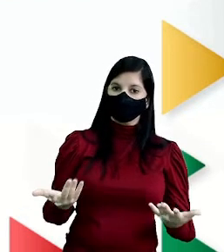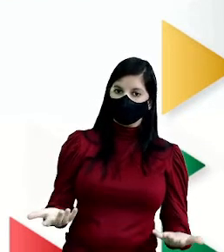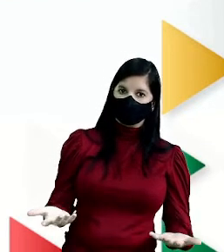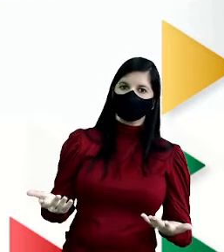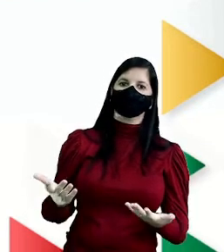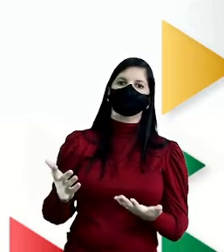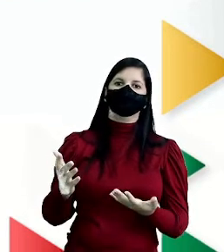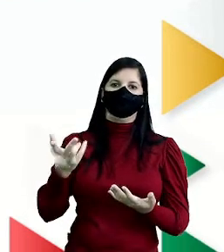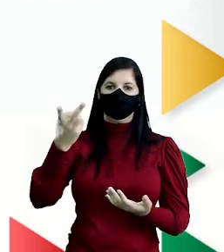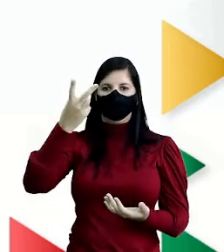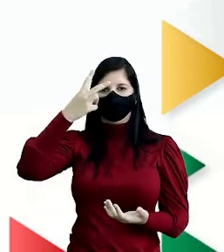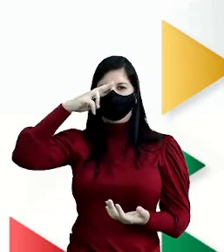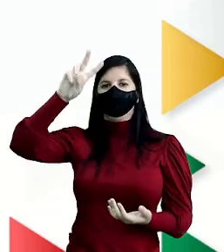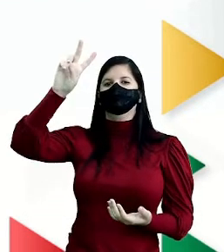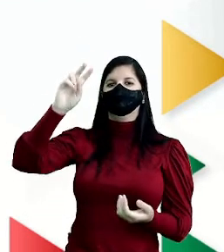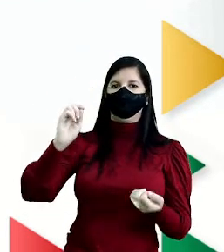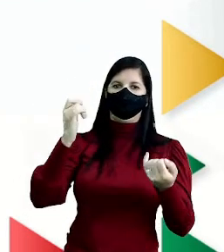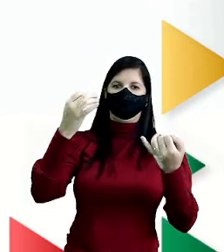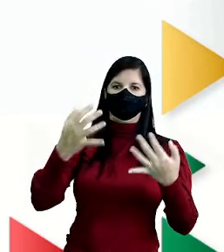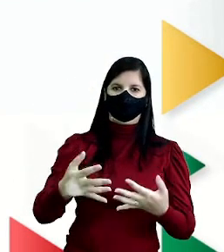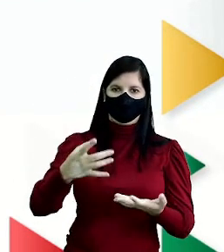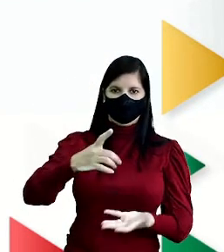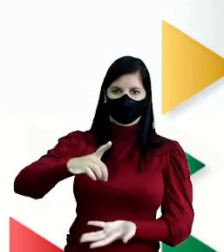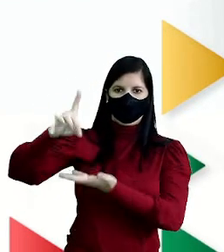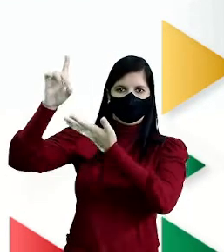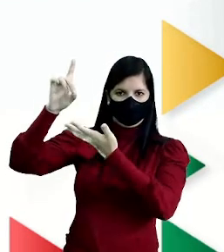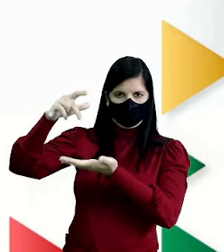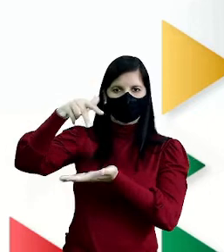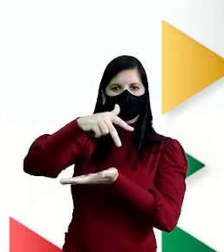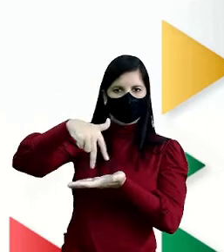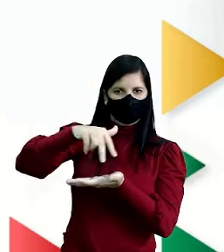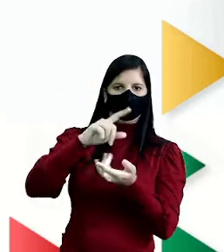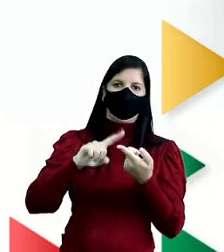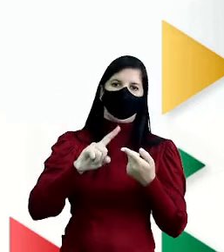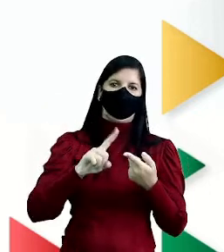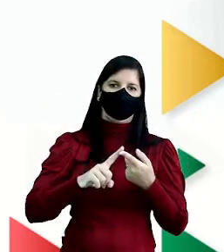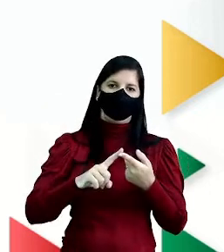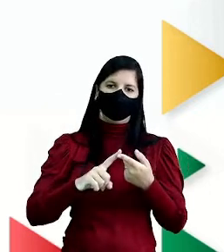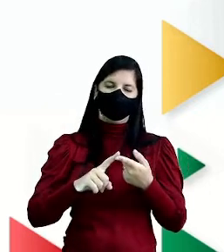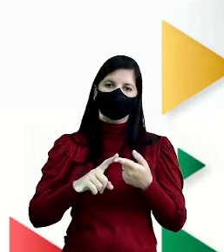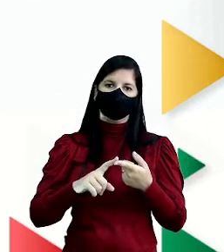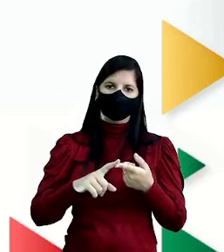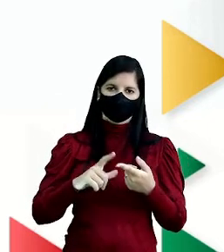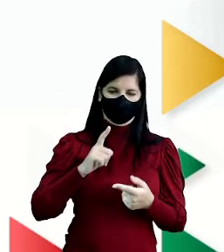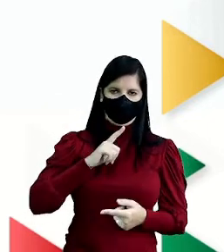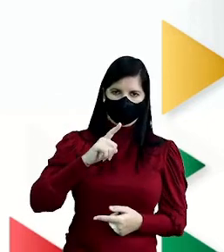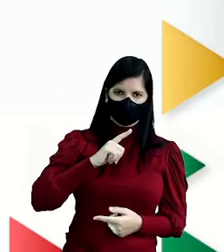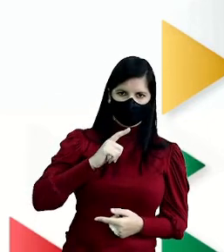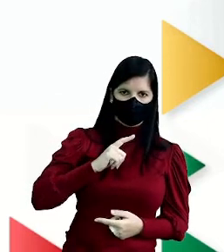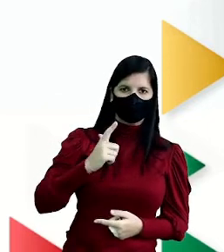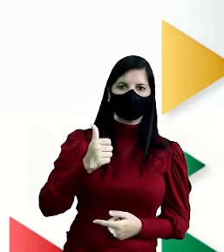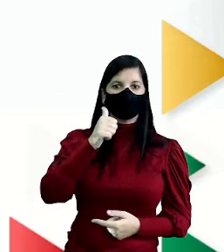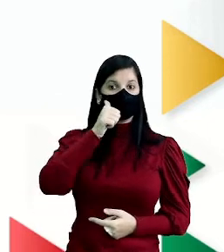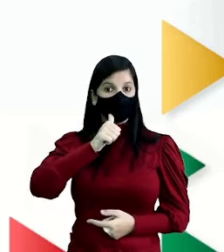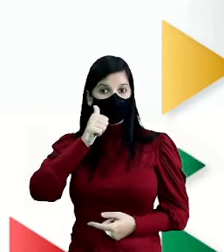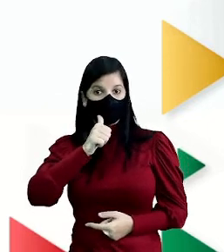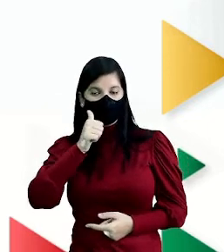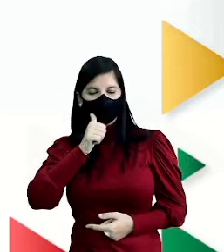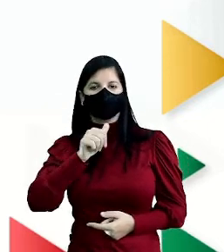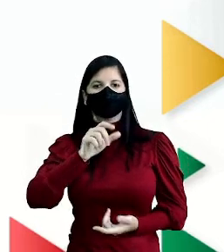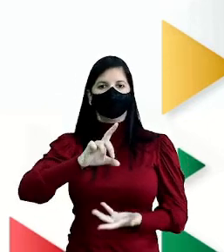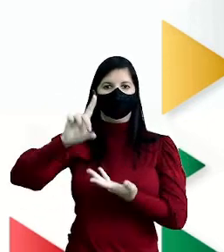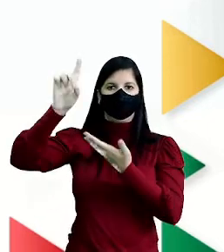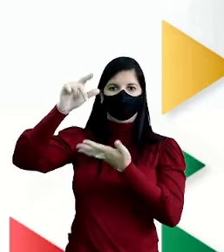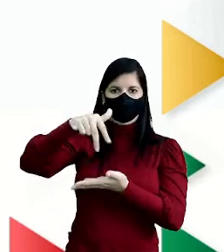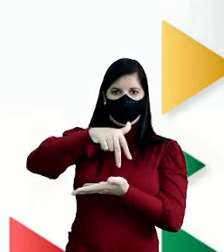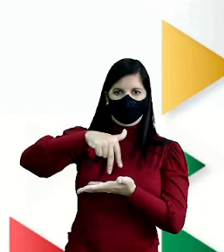a mitologia, até os deuses dançavam, tendo Terpsícore como a deusa da dança, né? Lembrando